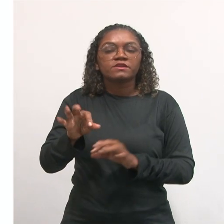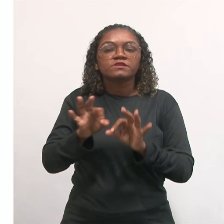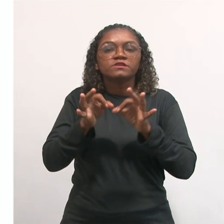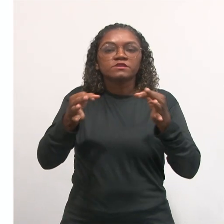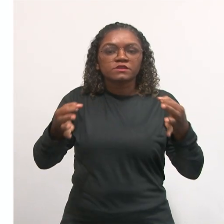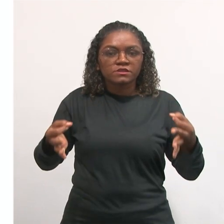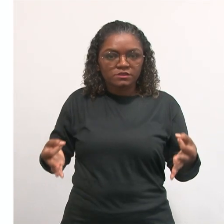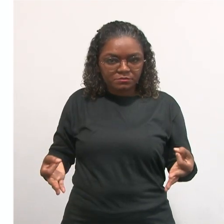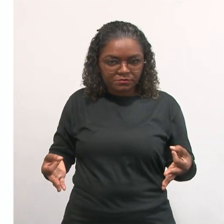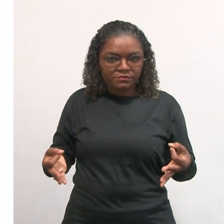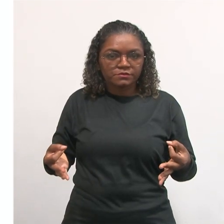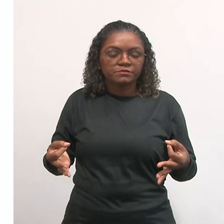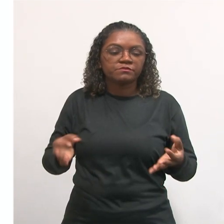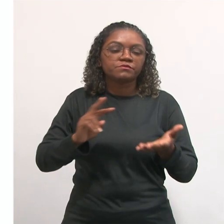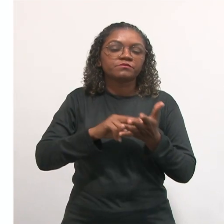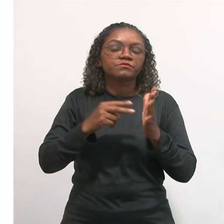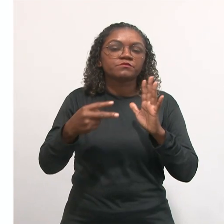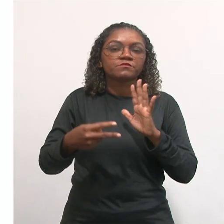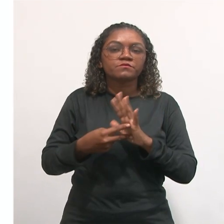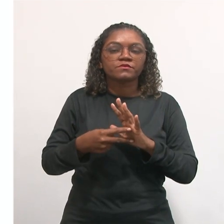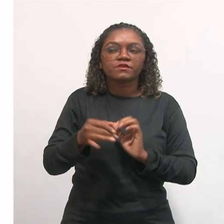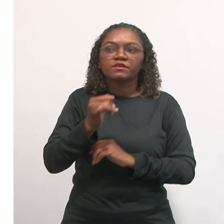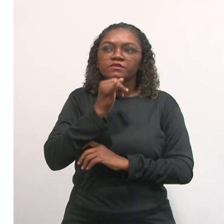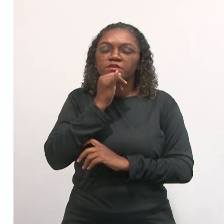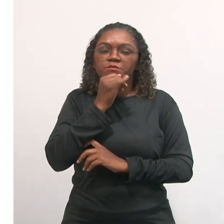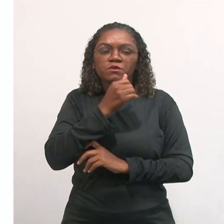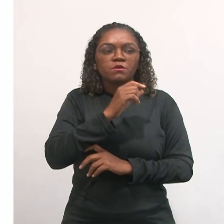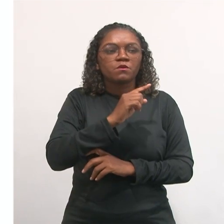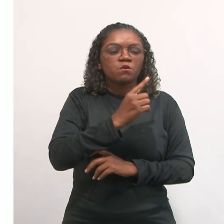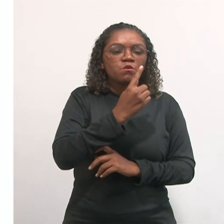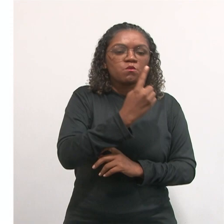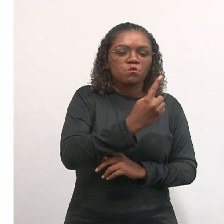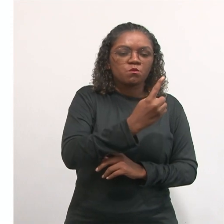simples. Significa que eu numeraria de 1 a 1000,